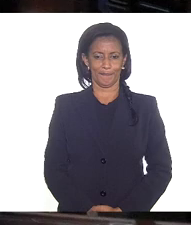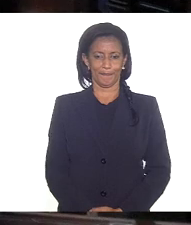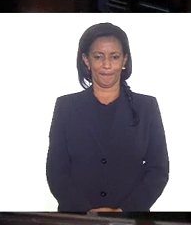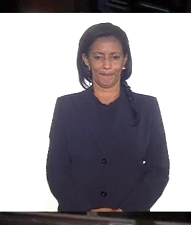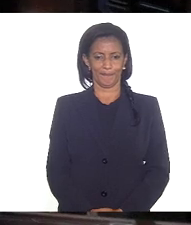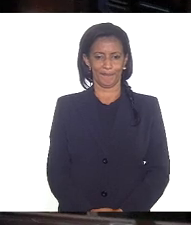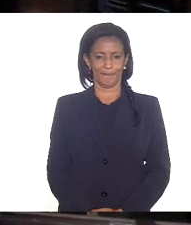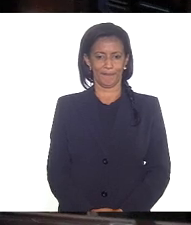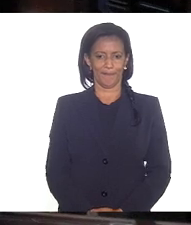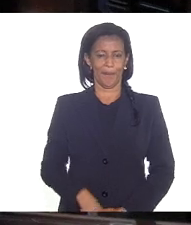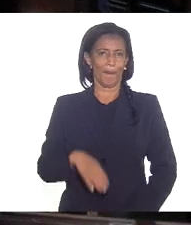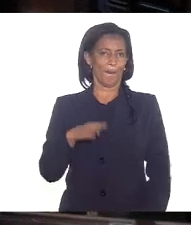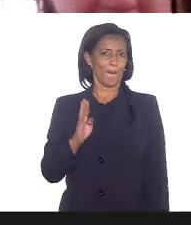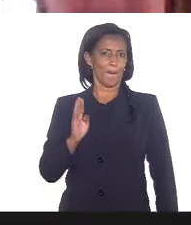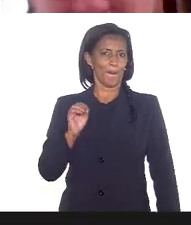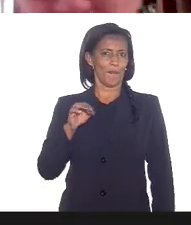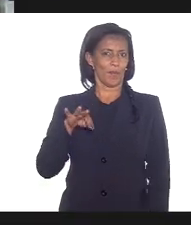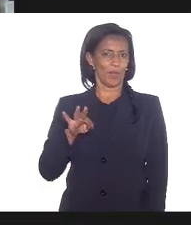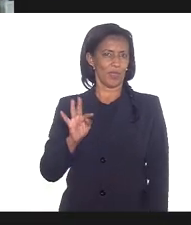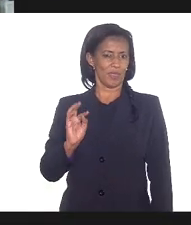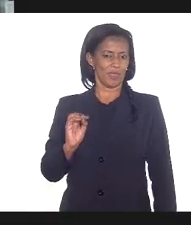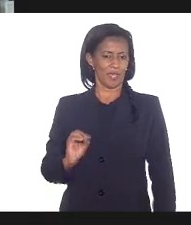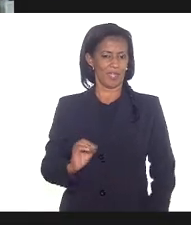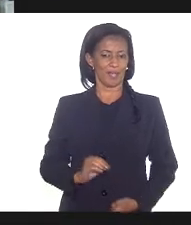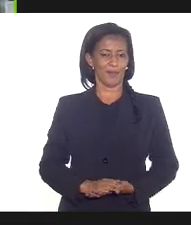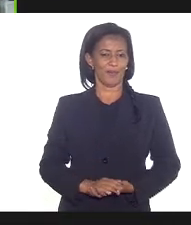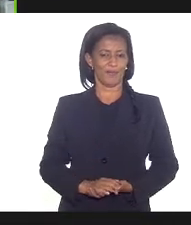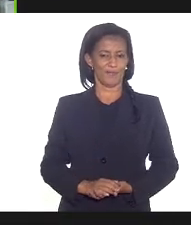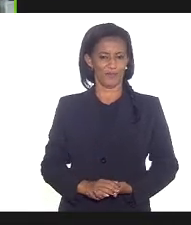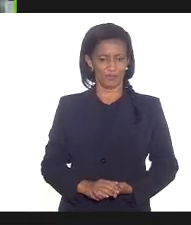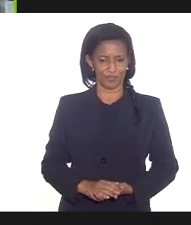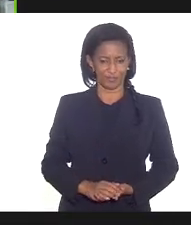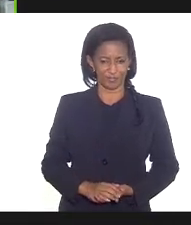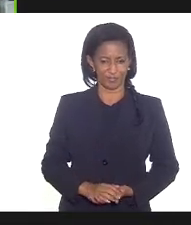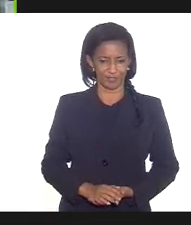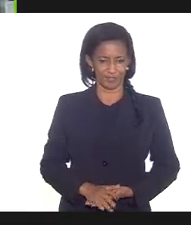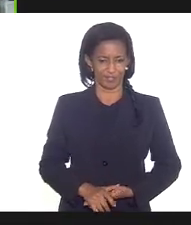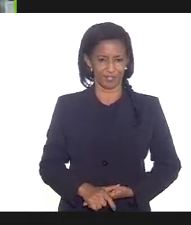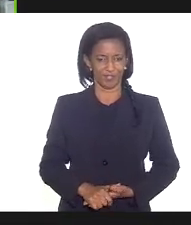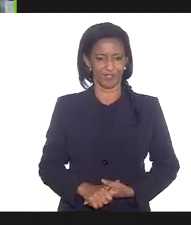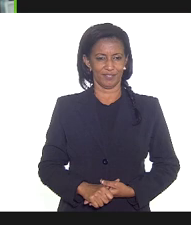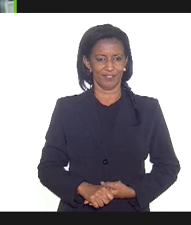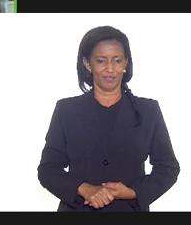o nosso amigo bom tempo jalmir